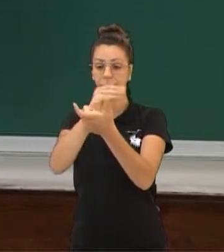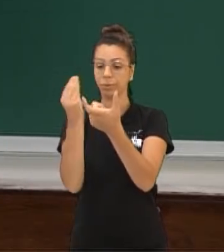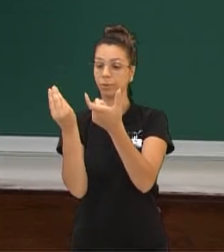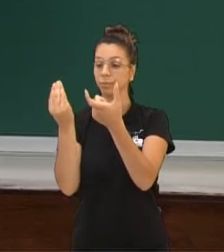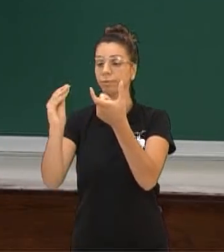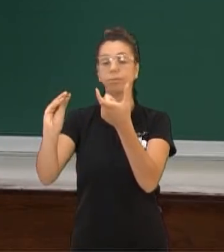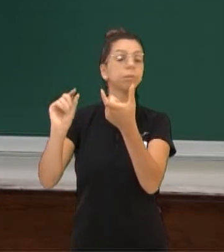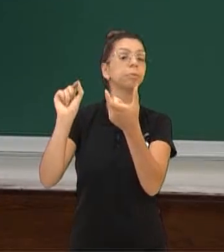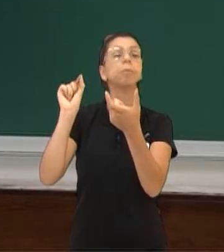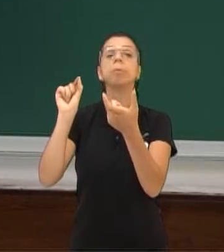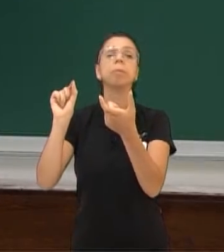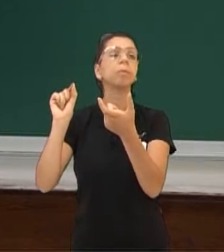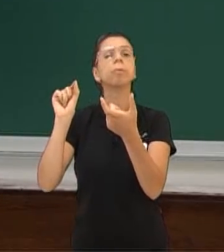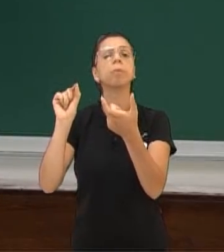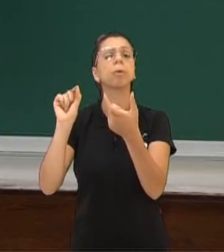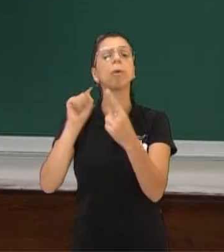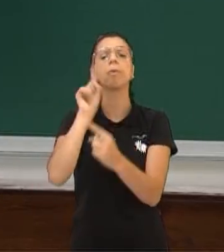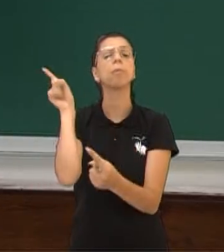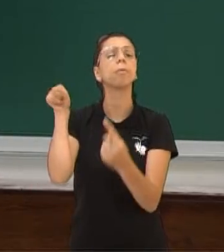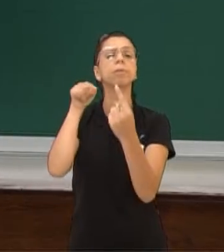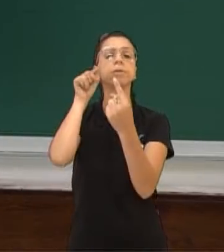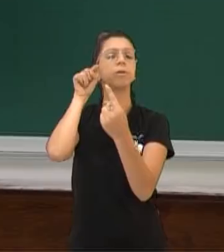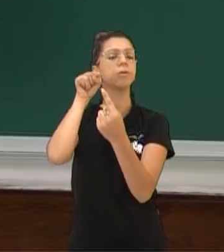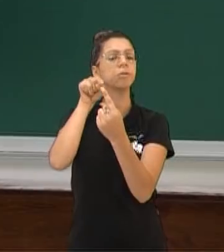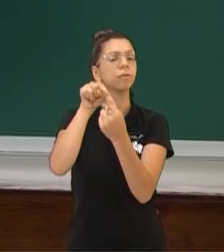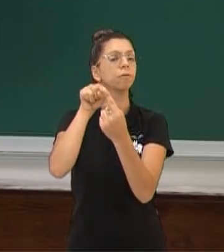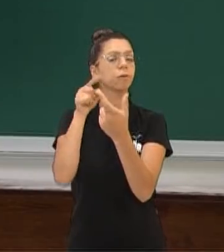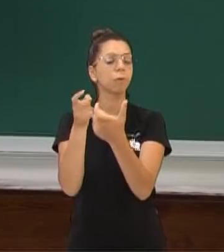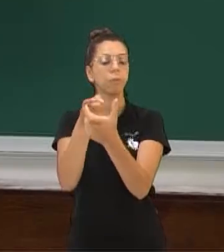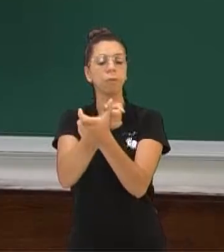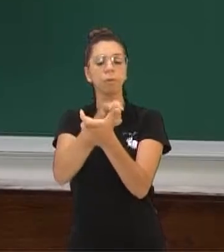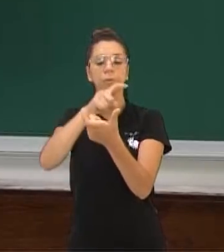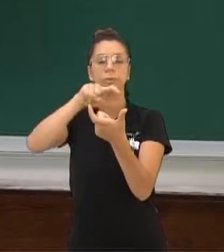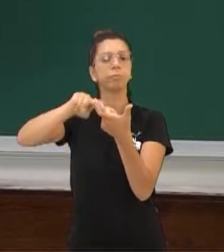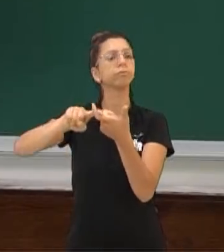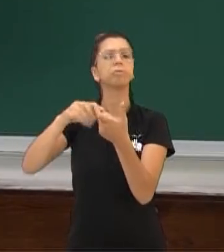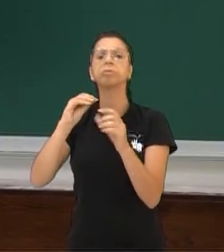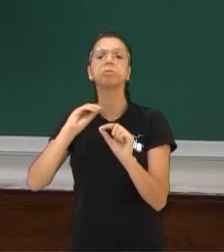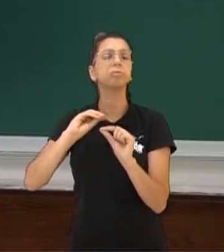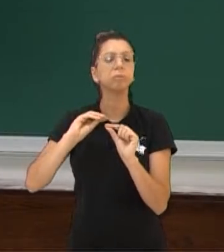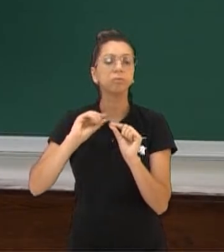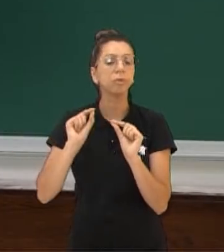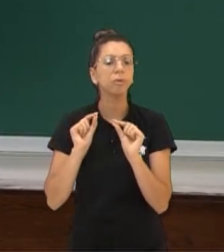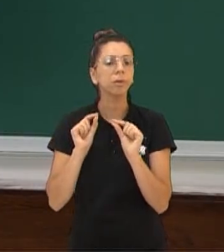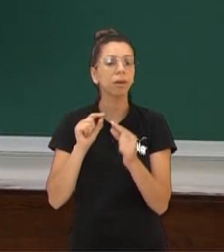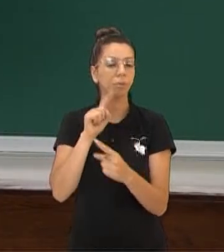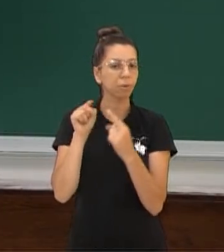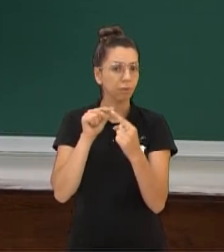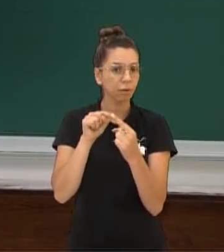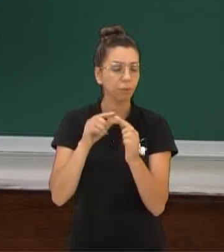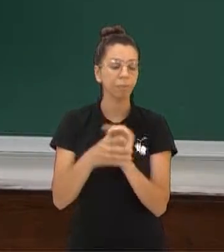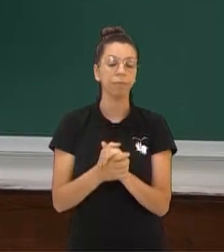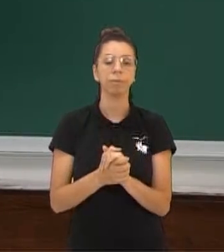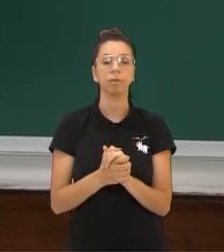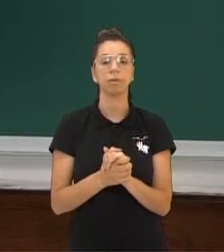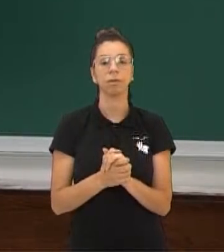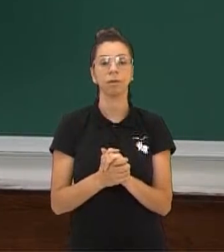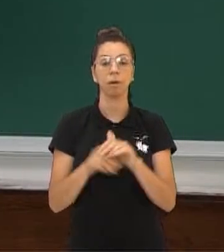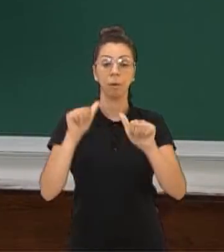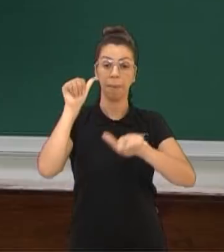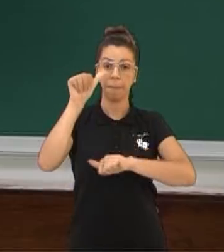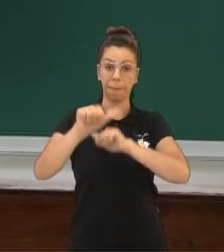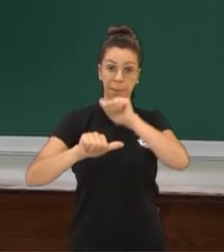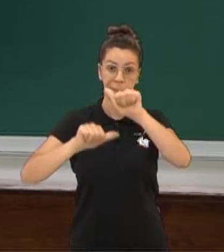palavras para quê? Qual é a finalidade do prefixo e do sufixo? Modificar o seu significado, se